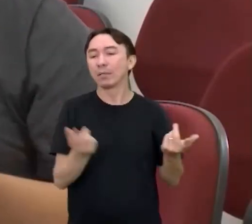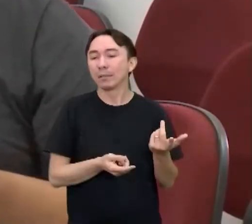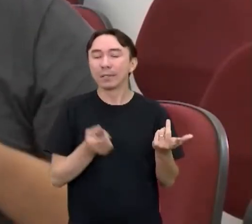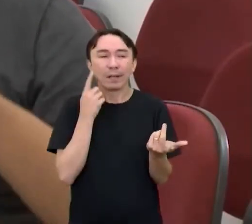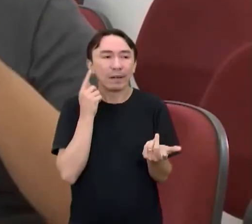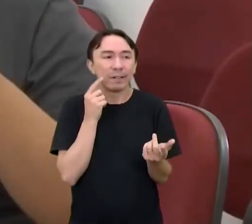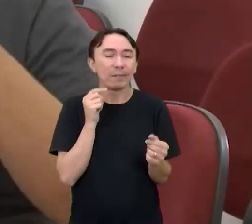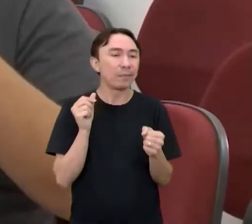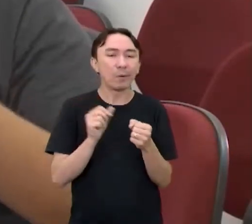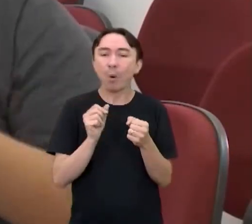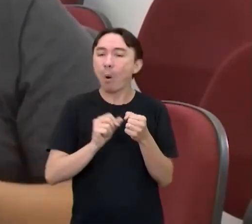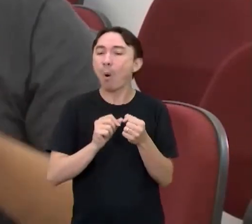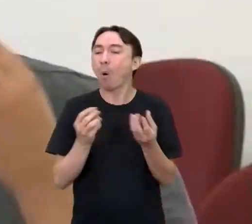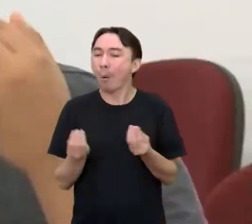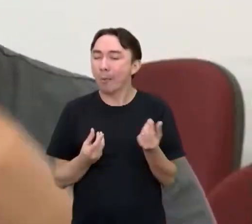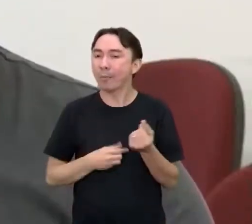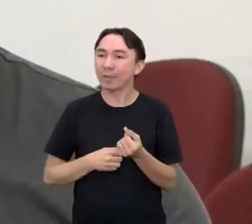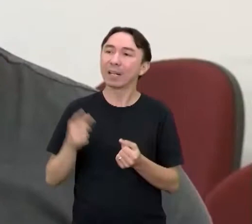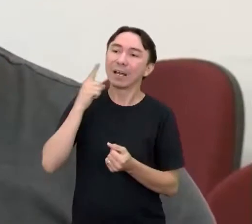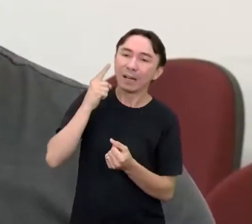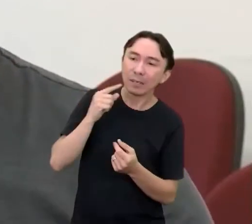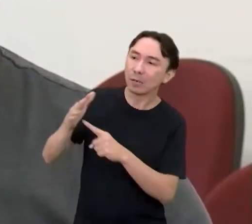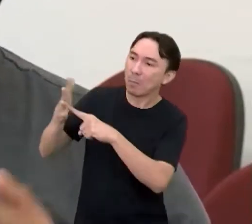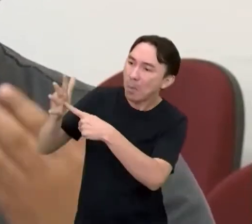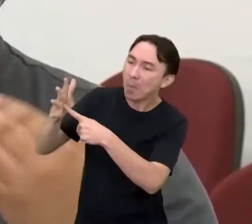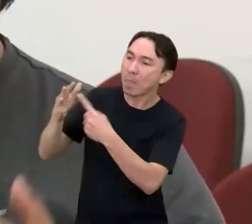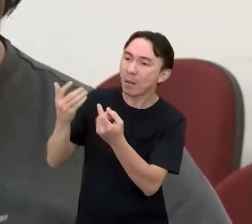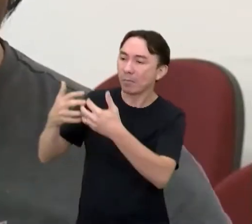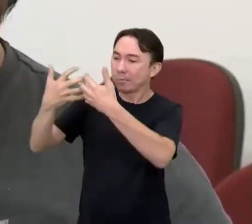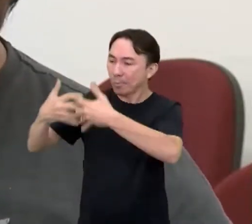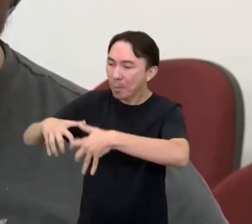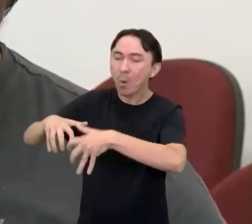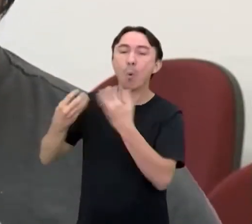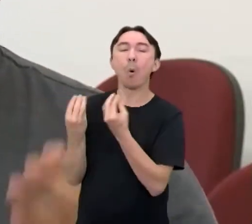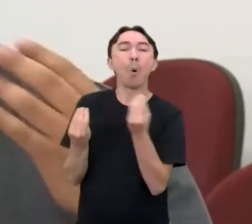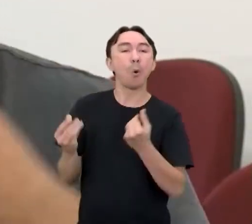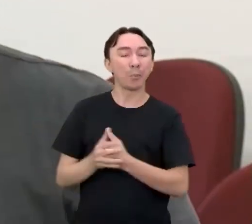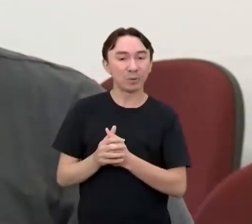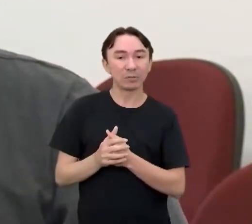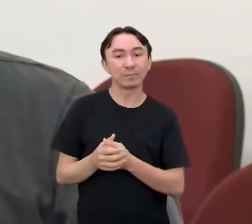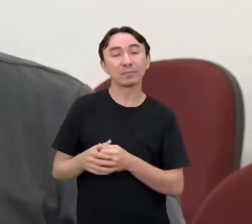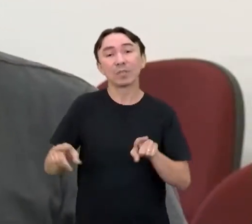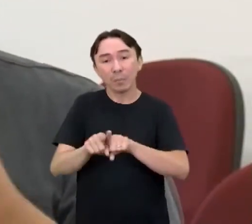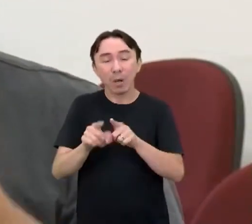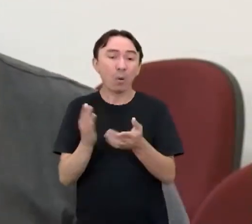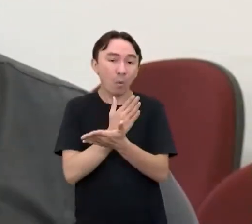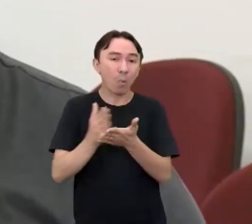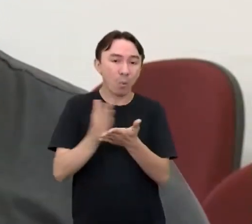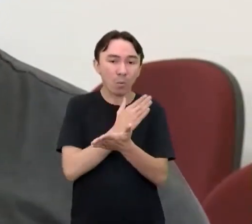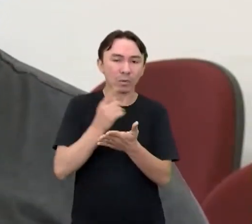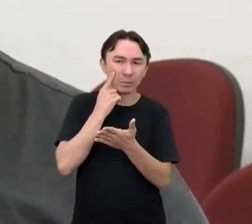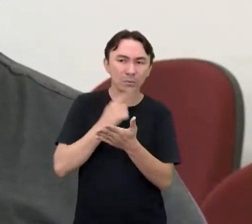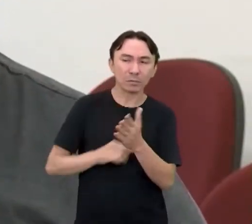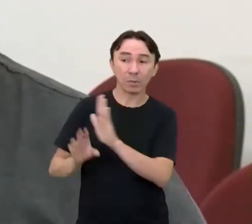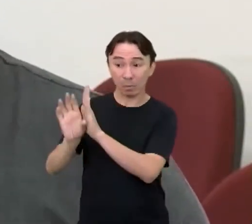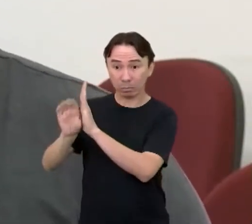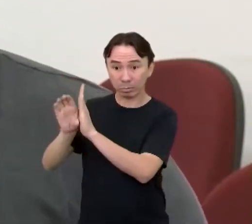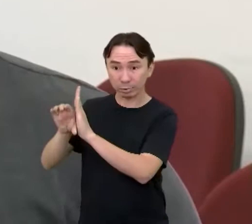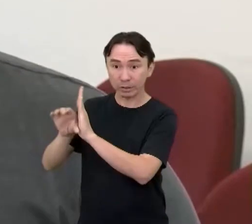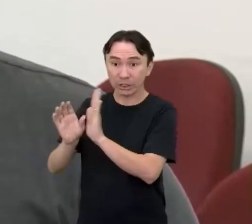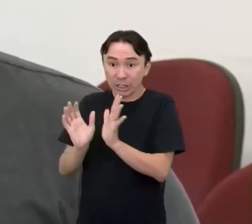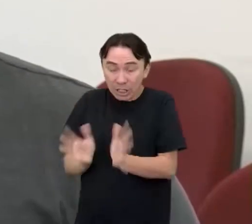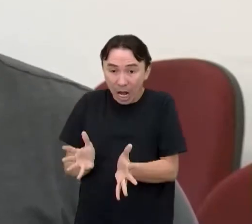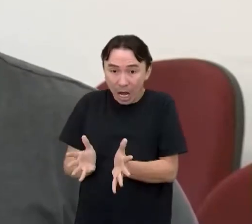funciona tal aparelho, e pessoas que vão querer fazer a pesquisa que a gente chama de aplicada, que é pegar esses conceitos que a gente aprendeu com a pesquisa